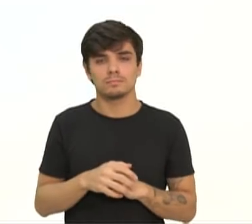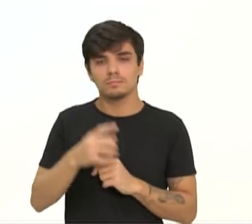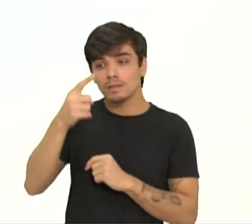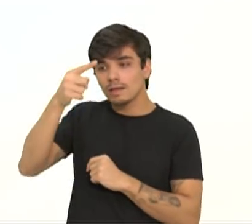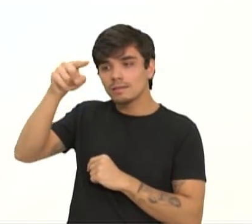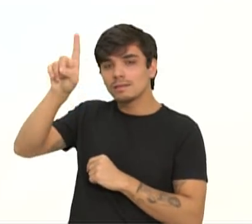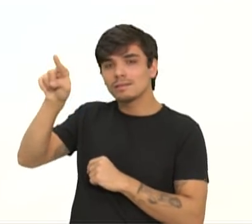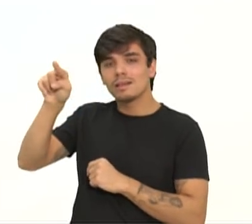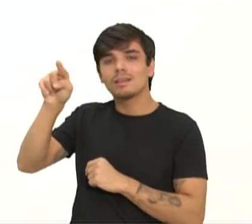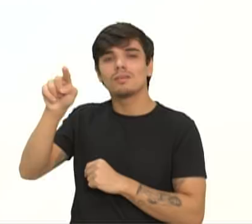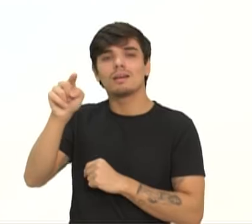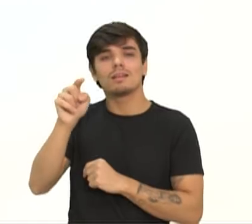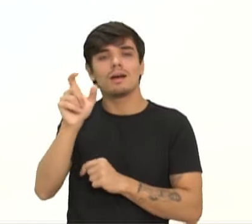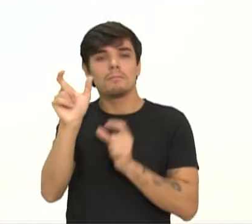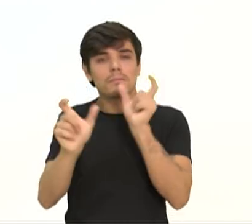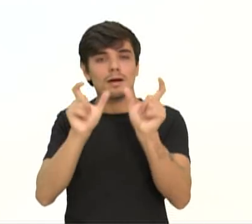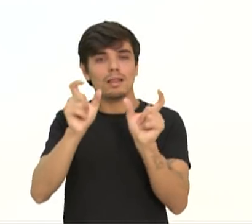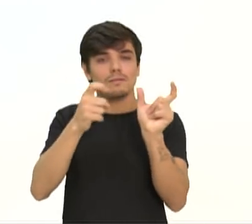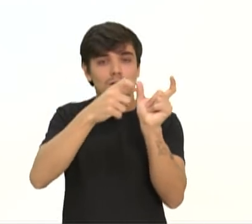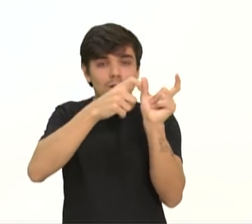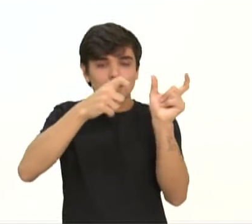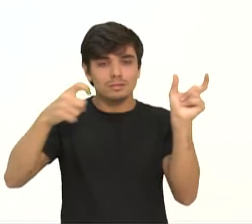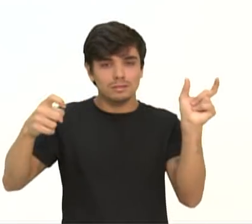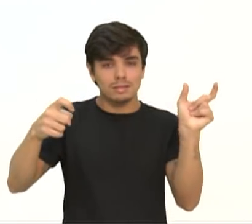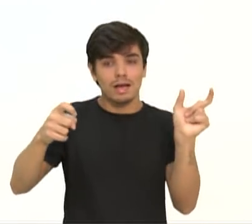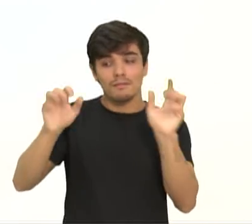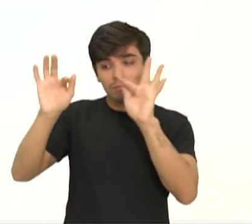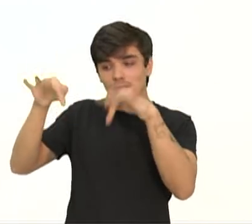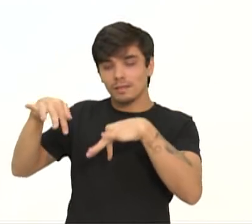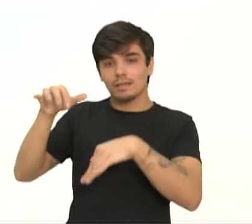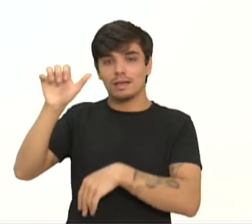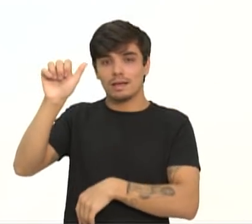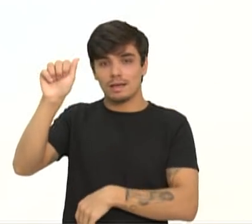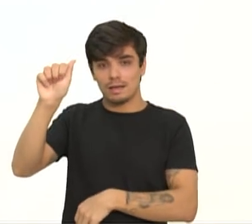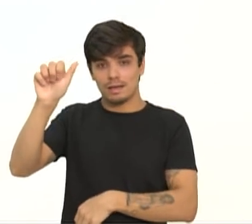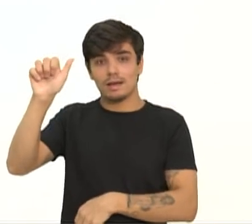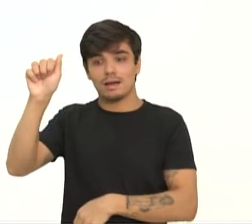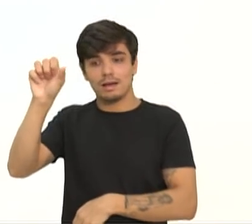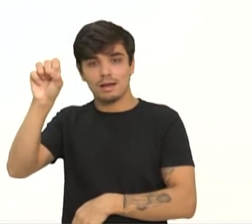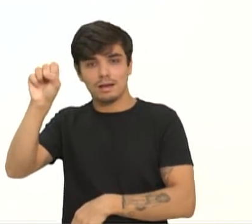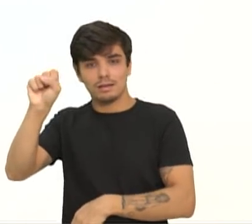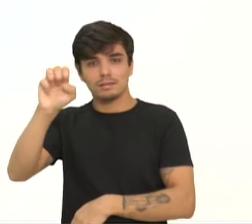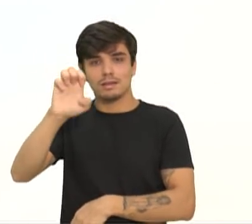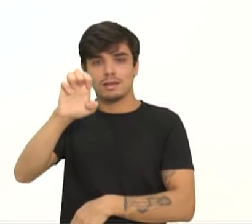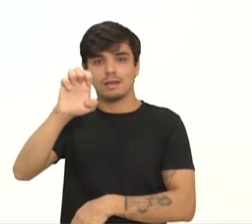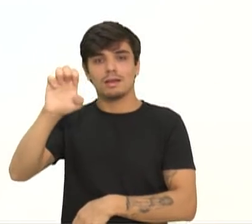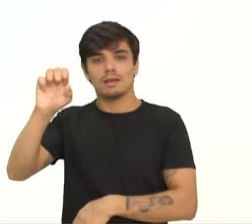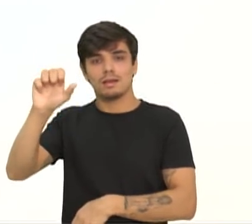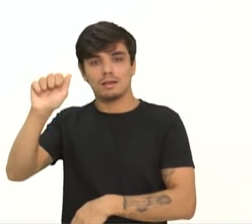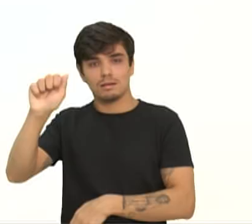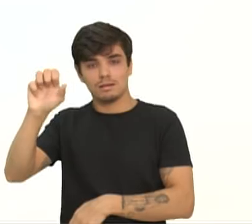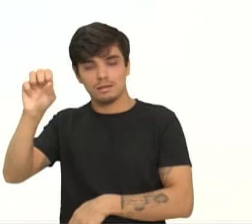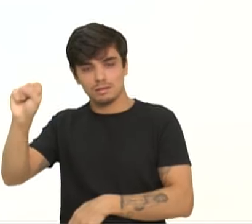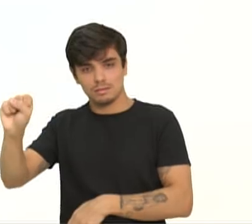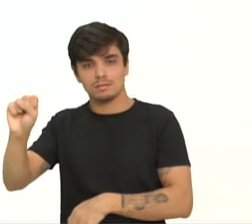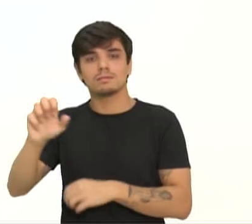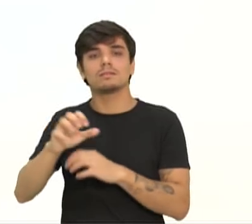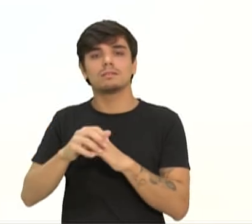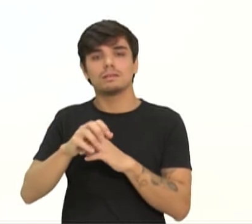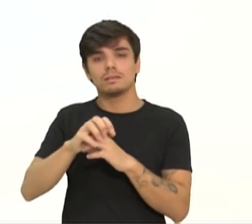acentuadas as palavras oxítonas, terminadas em a, as, es,